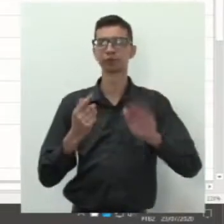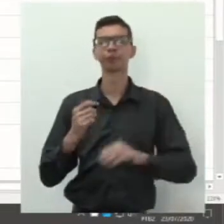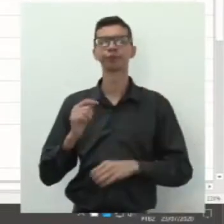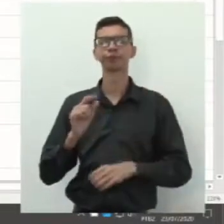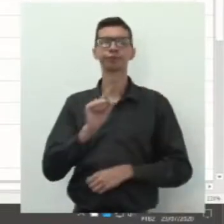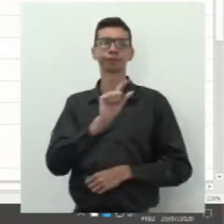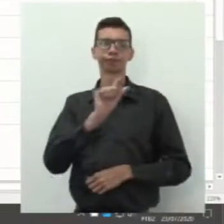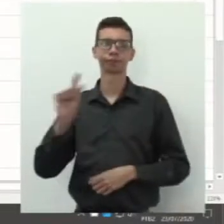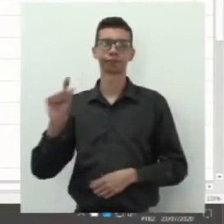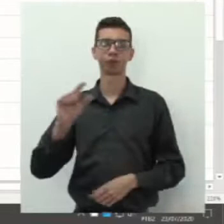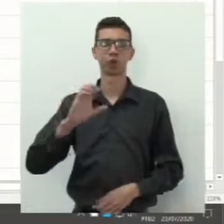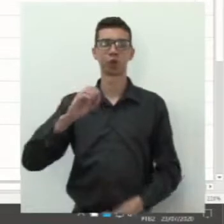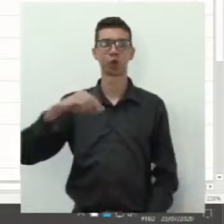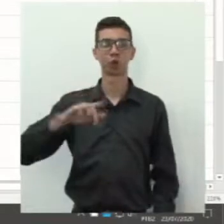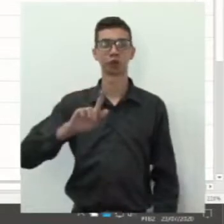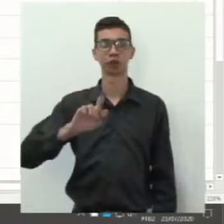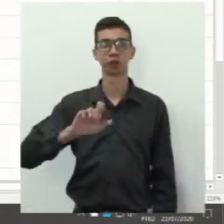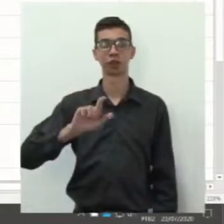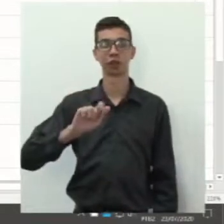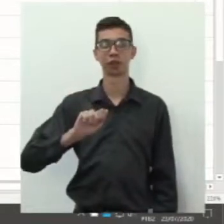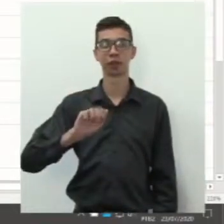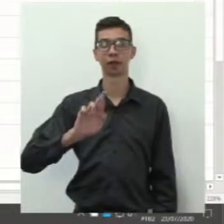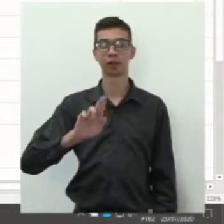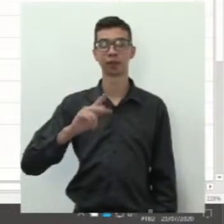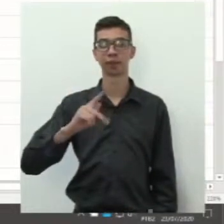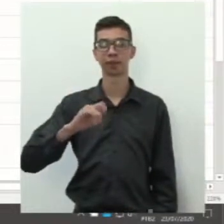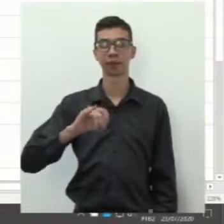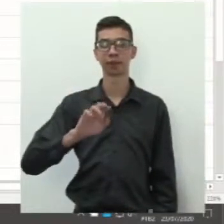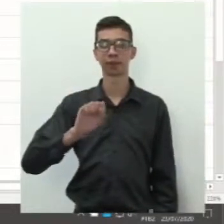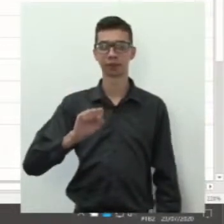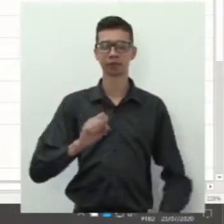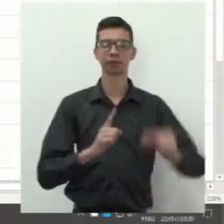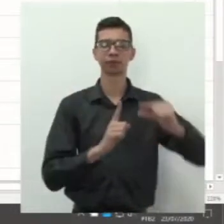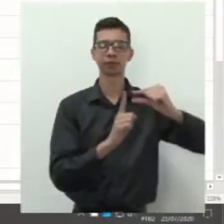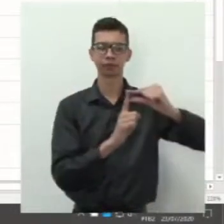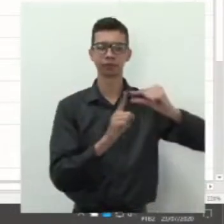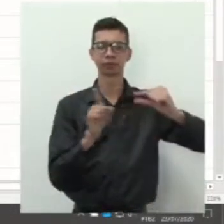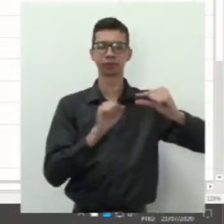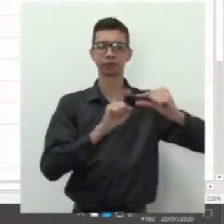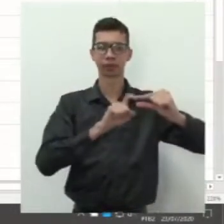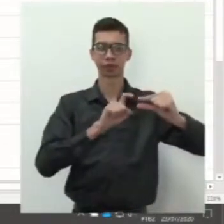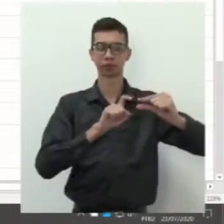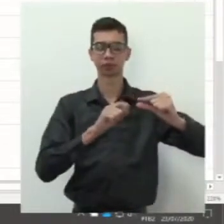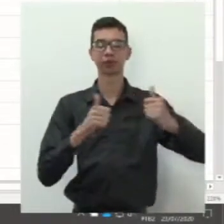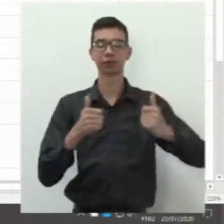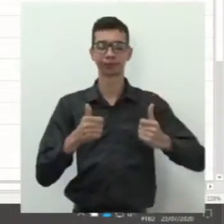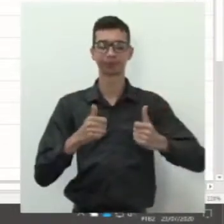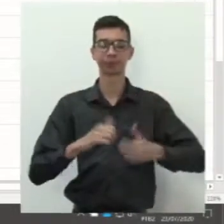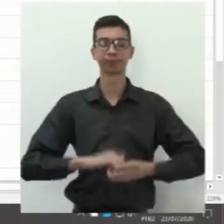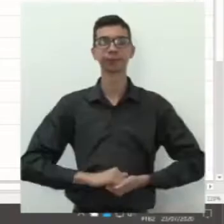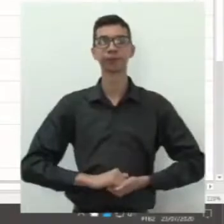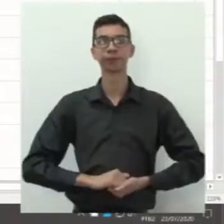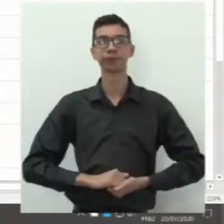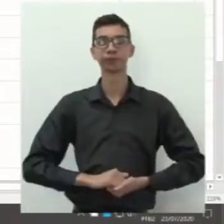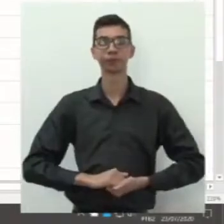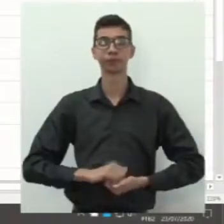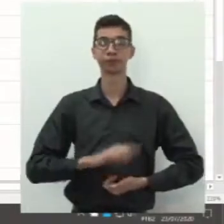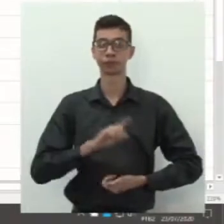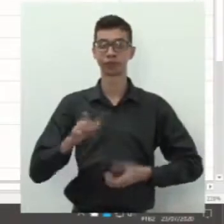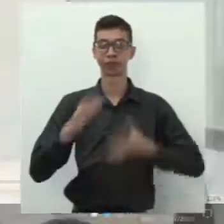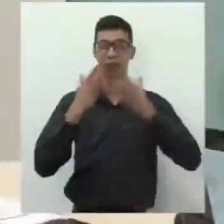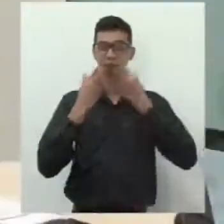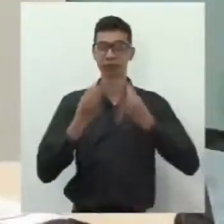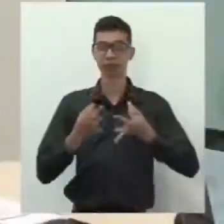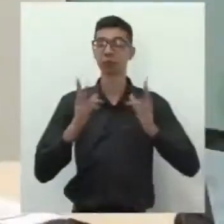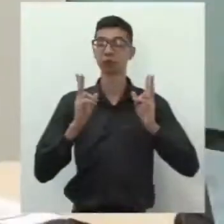painéis, que aí ele vai selecionar com base, ele vai congelar com base na sua seleção, tá? Então, sempre ficar atento a esse detalhe aí